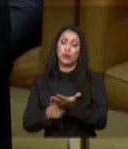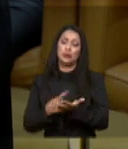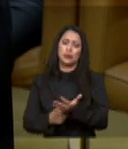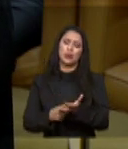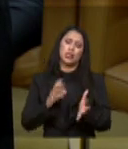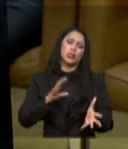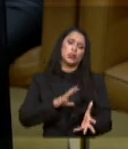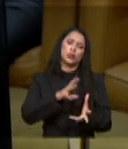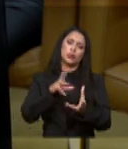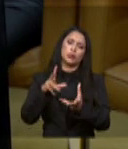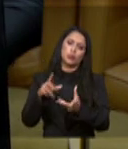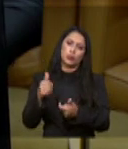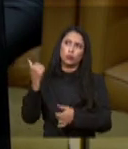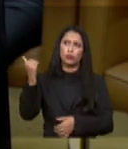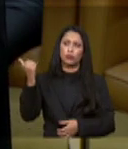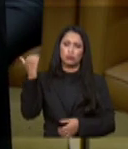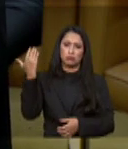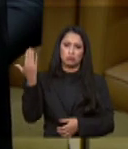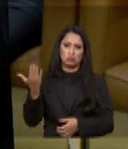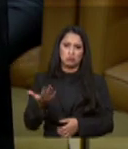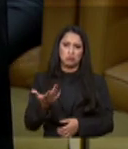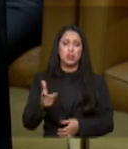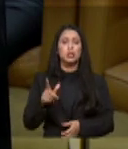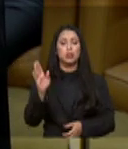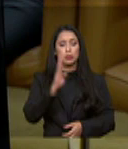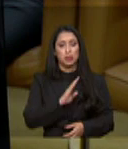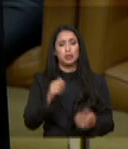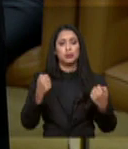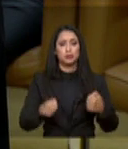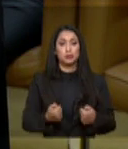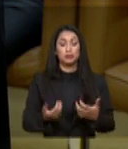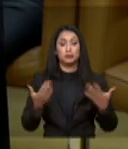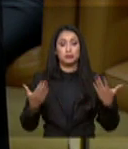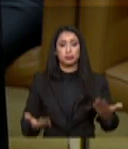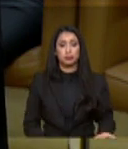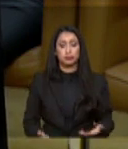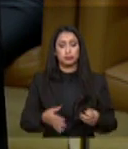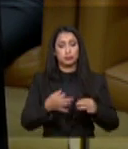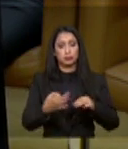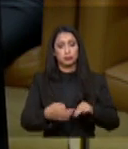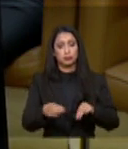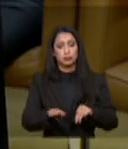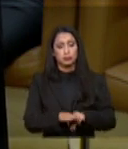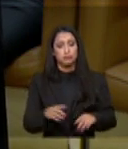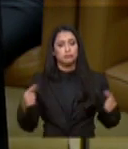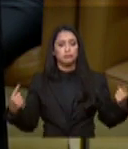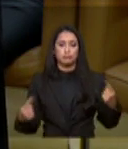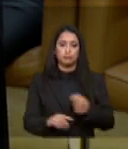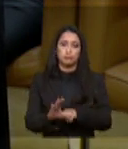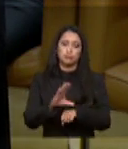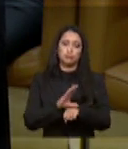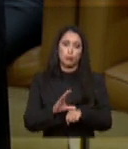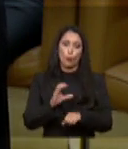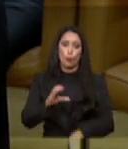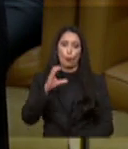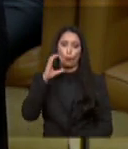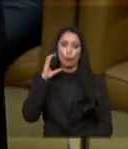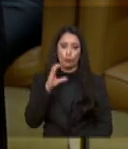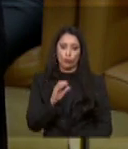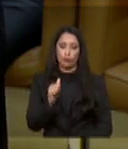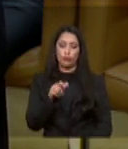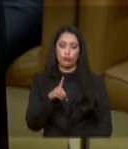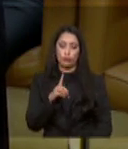relevantíssimos que o Brasil é signatário. Portanto, excelências, é inconstitucional a omissão, porque os